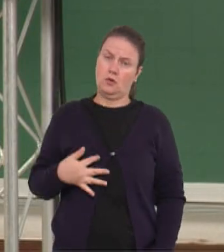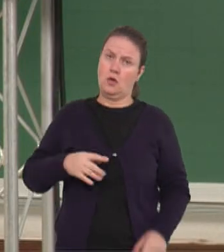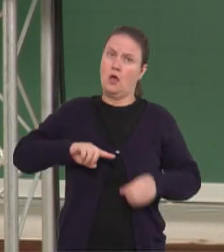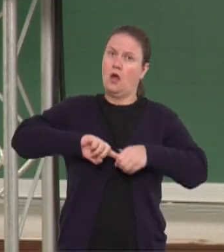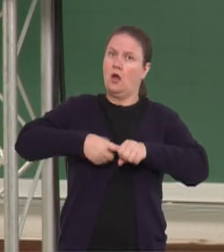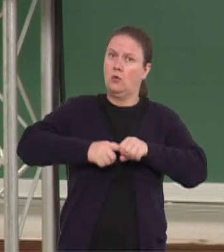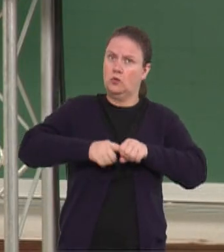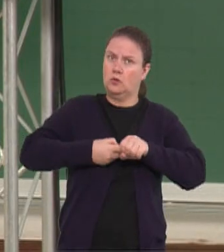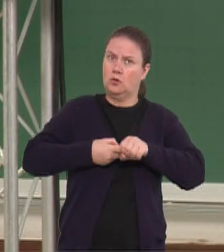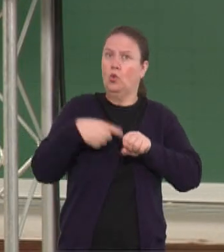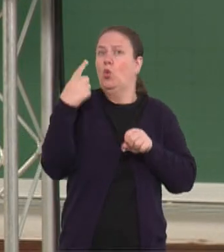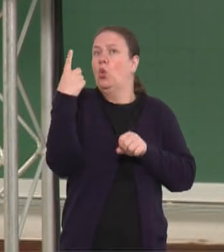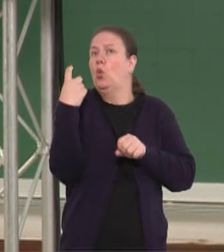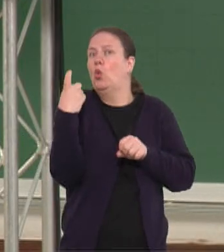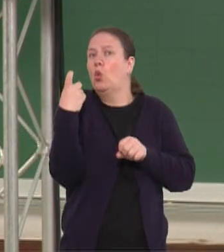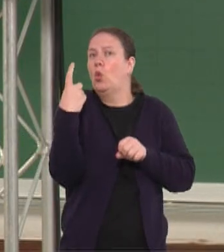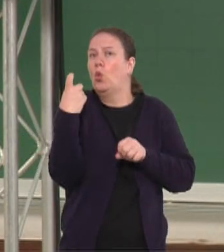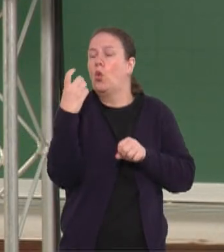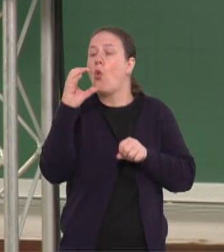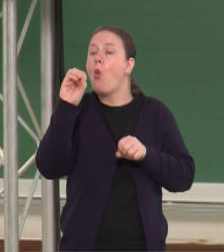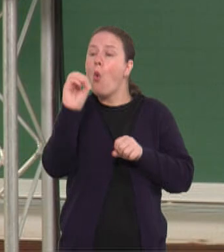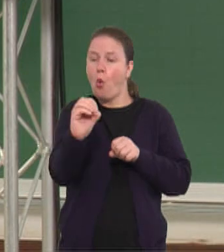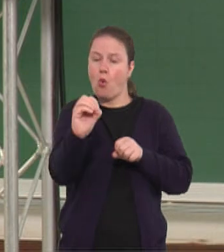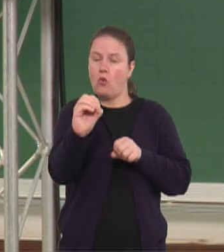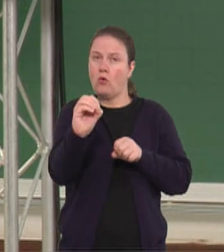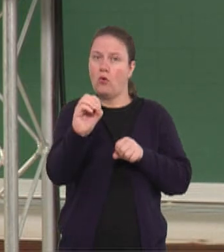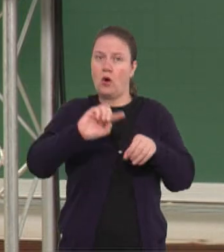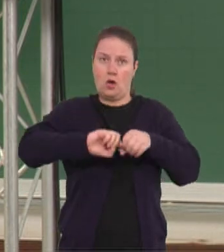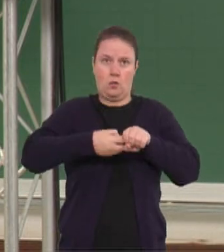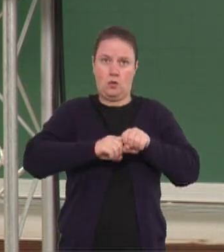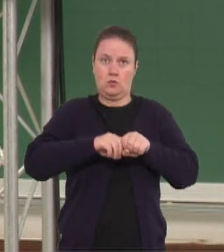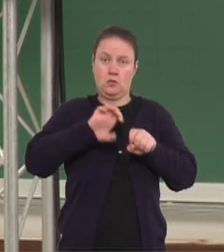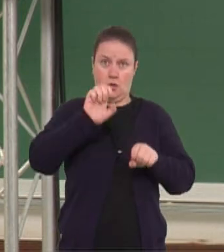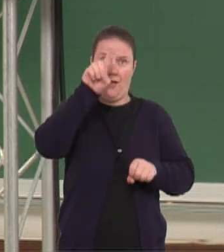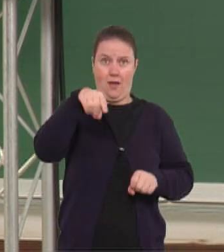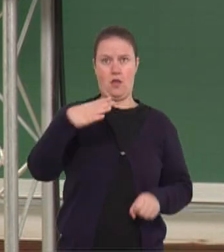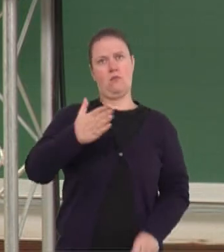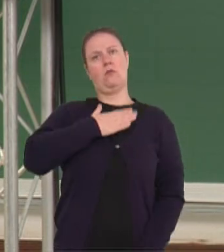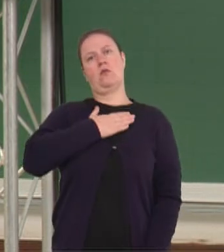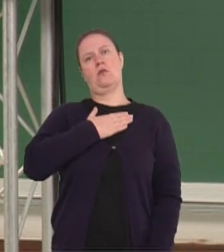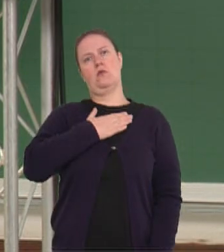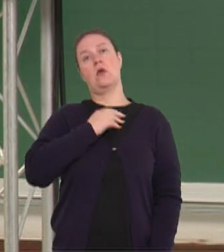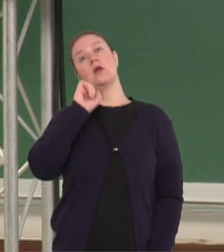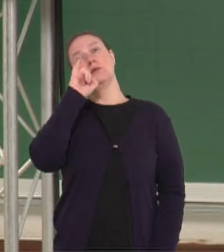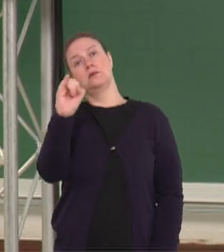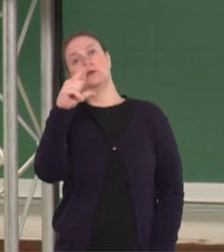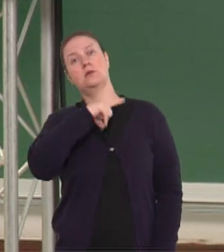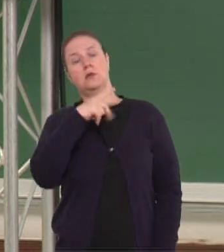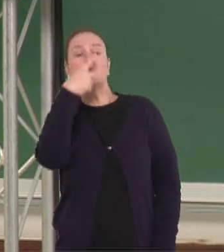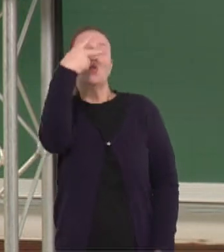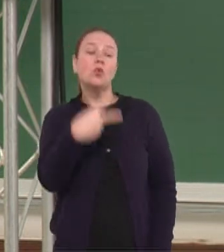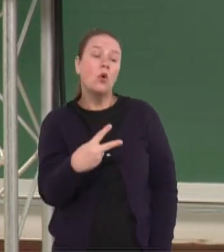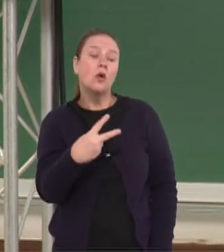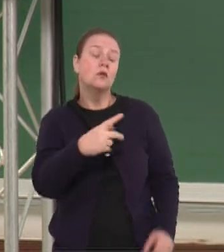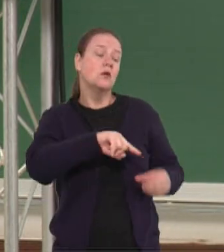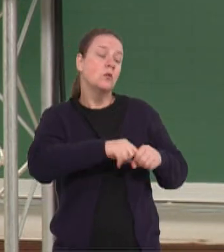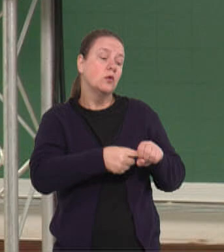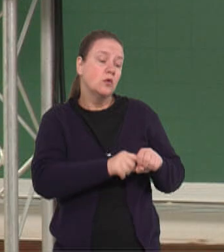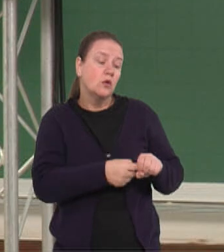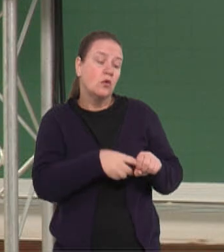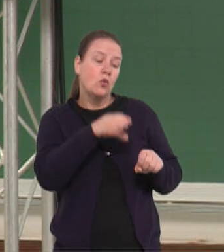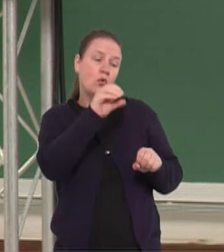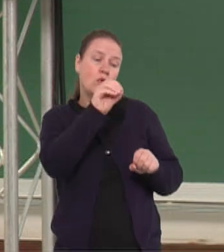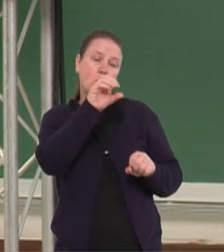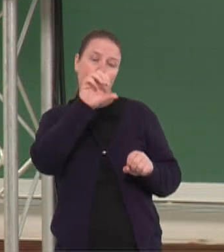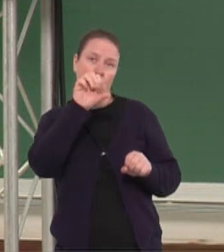são? Então você vai dizer, o apontador é meu. Agora, se você tem 2 apontadores, você vai dizer,